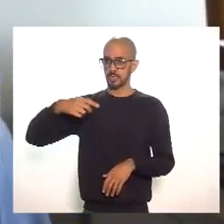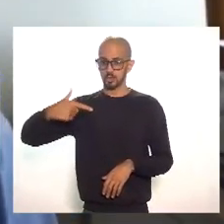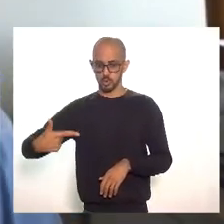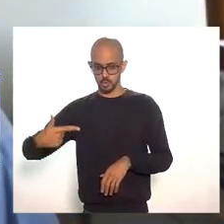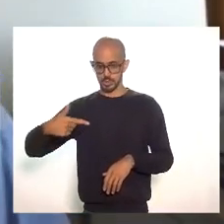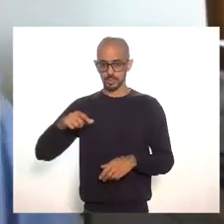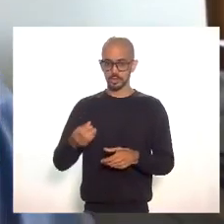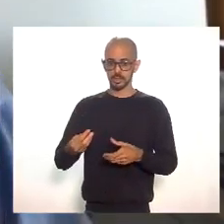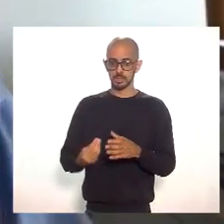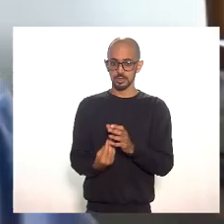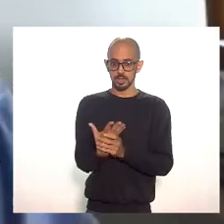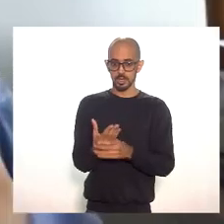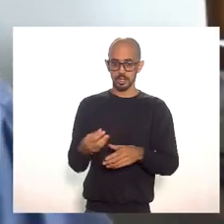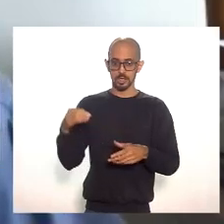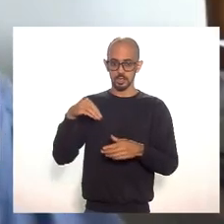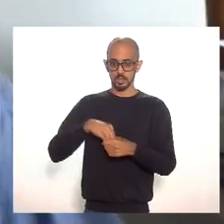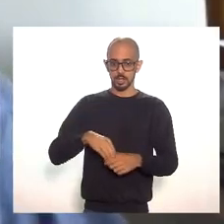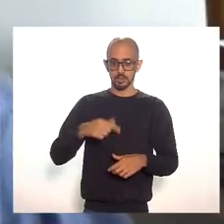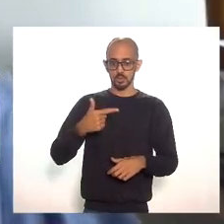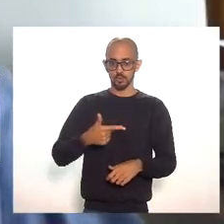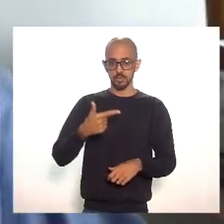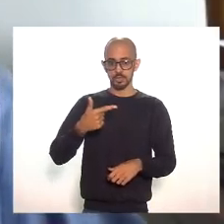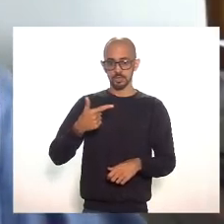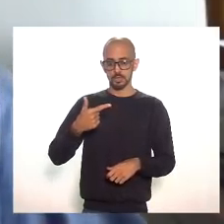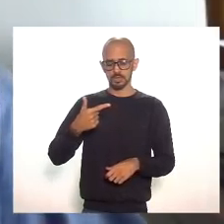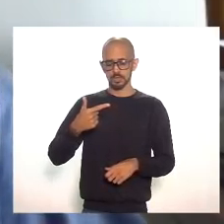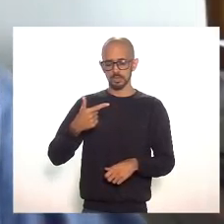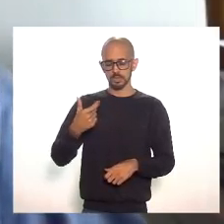convênios ICMS 2621, 2821 e